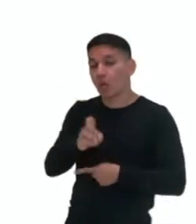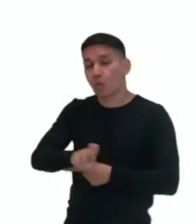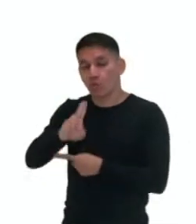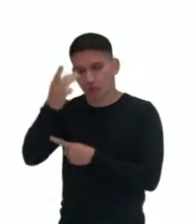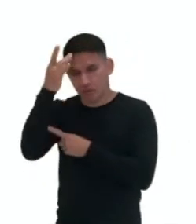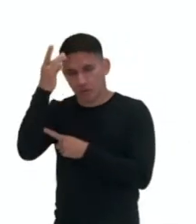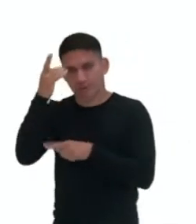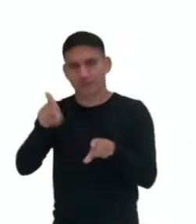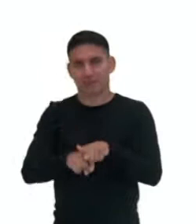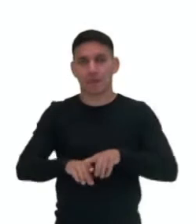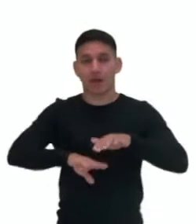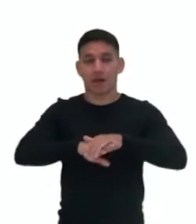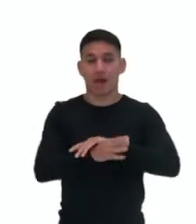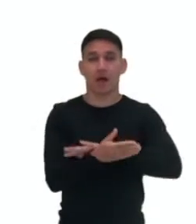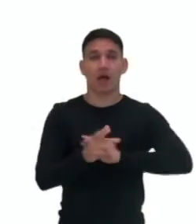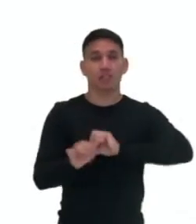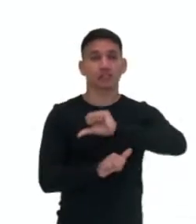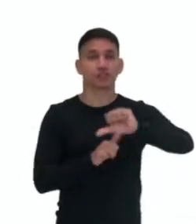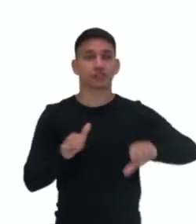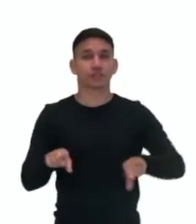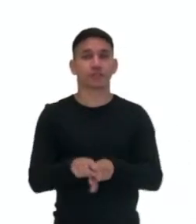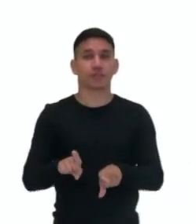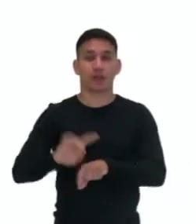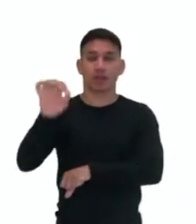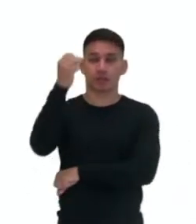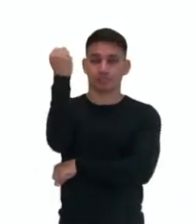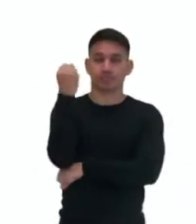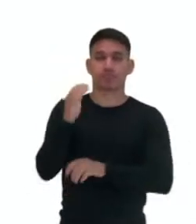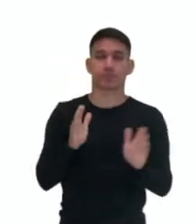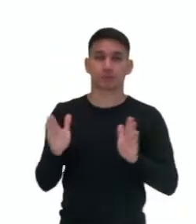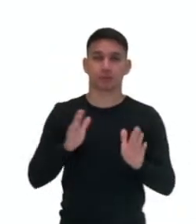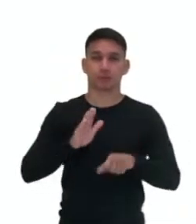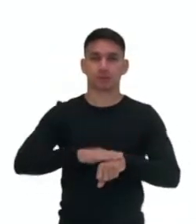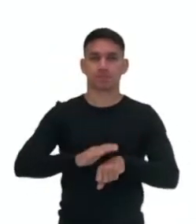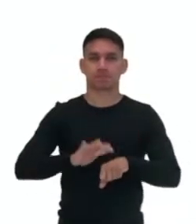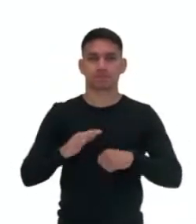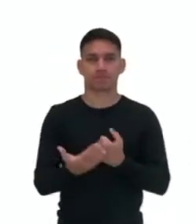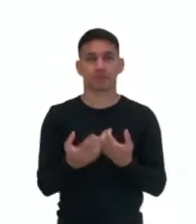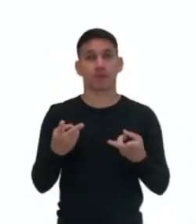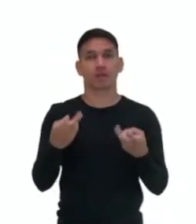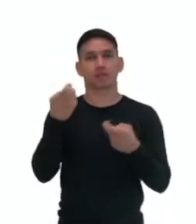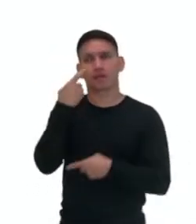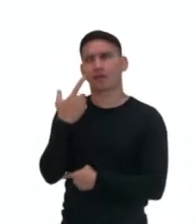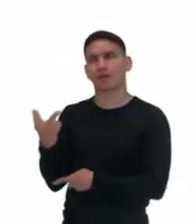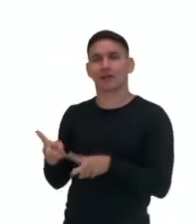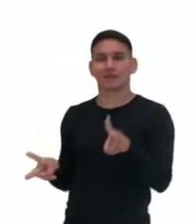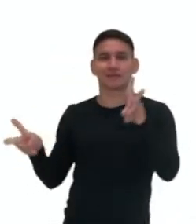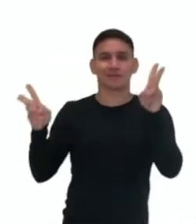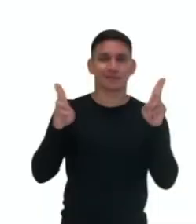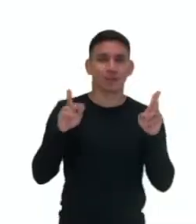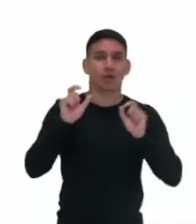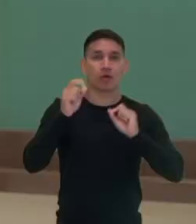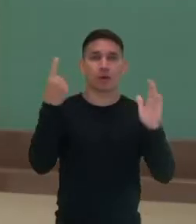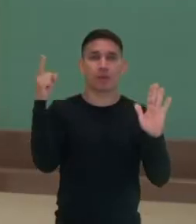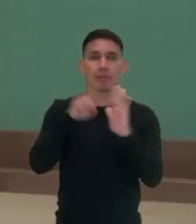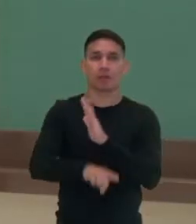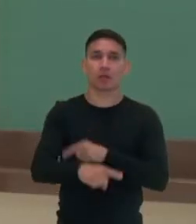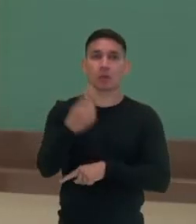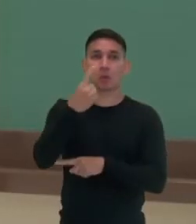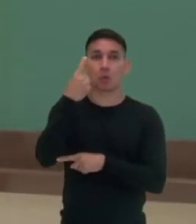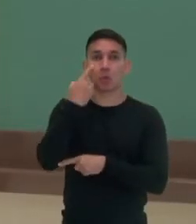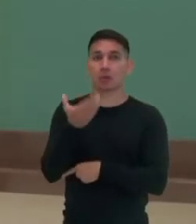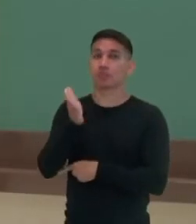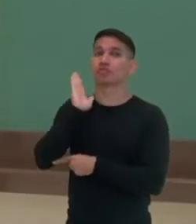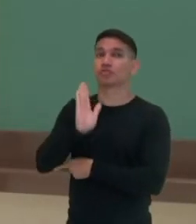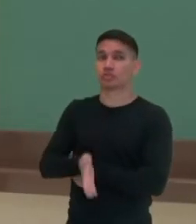de hábito e ativismo em tempos de pandemia. Confira. Então aqui começamos agora com a primeira pergunta, ó,